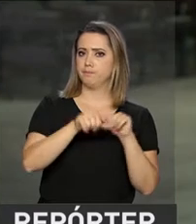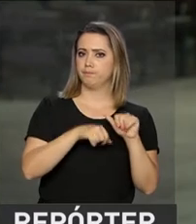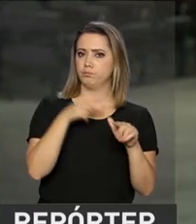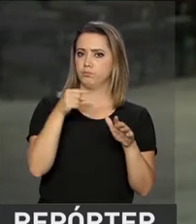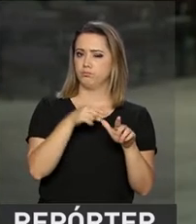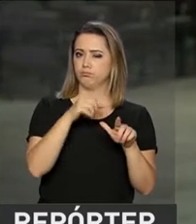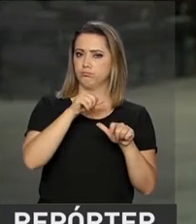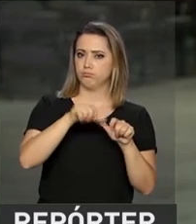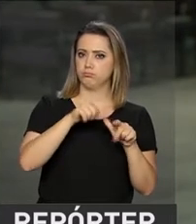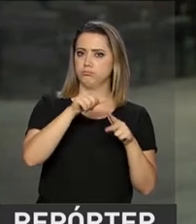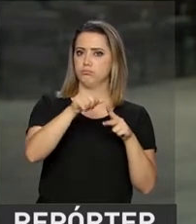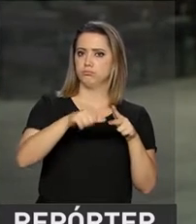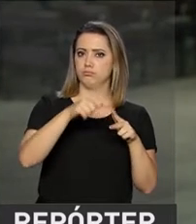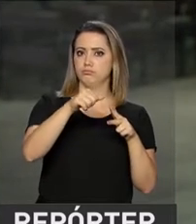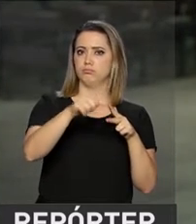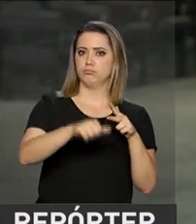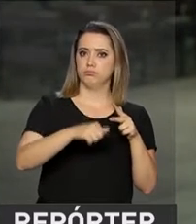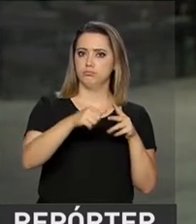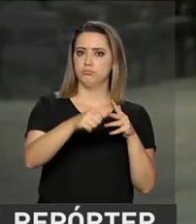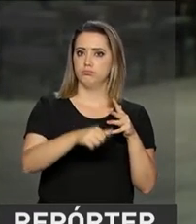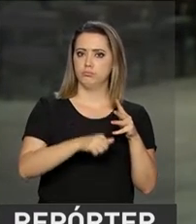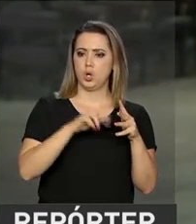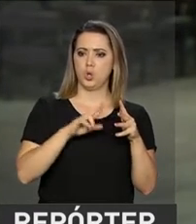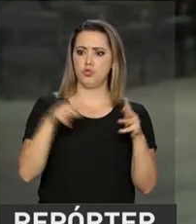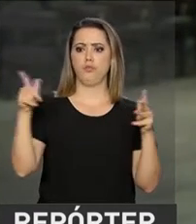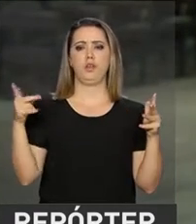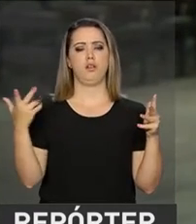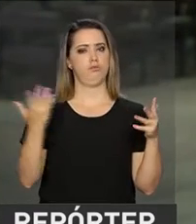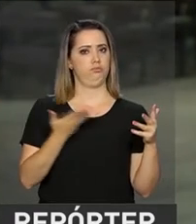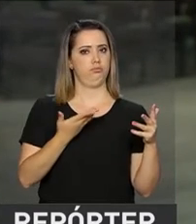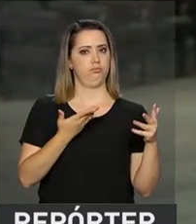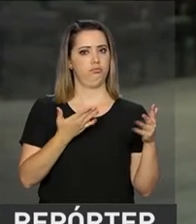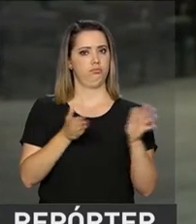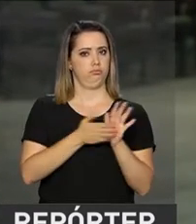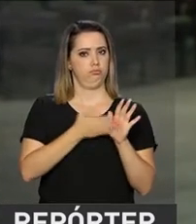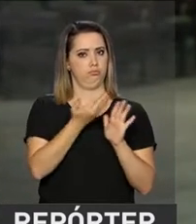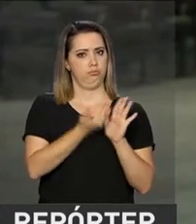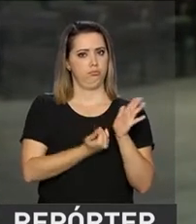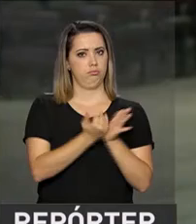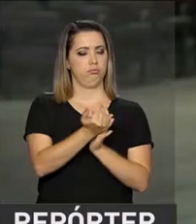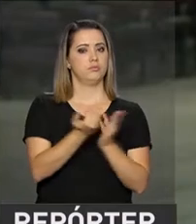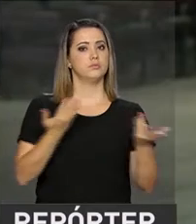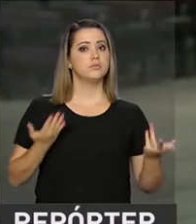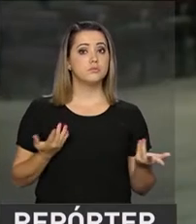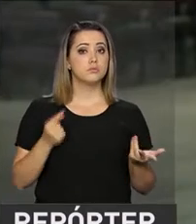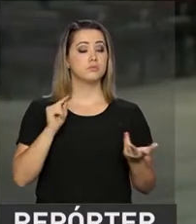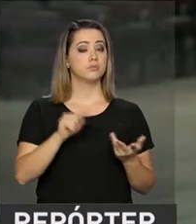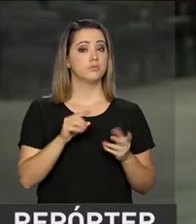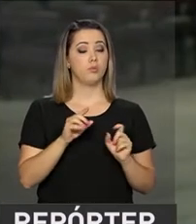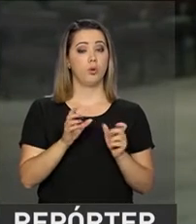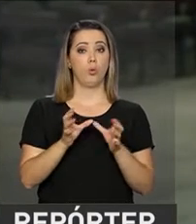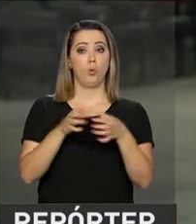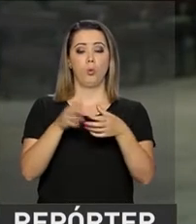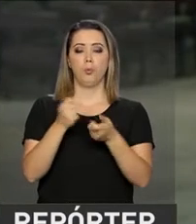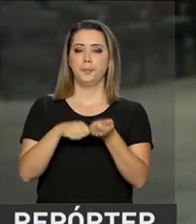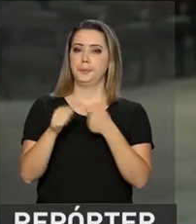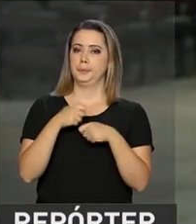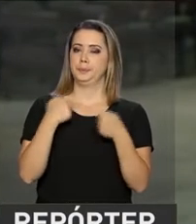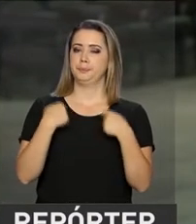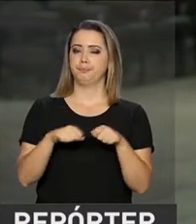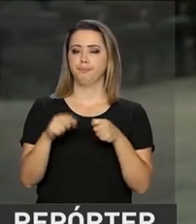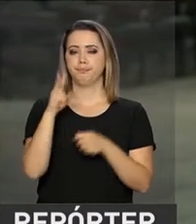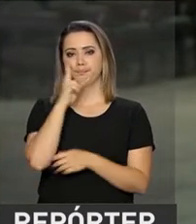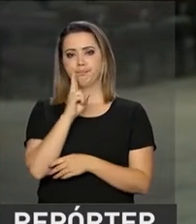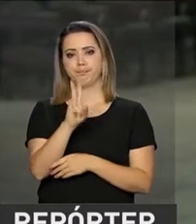de mudanças que acabaram desfigurando este texto original com isso a equipe econômica sentou e fez as